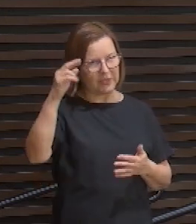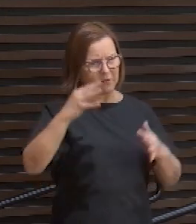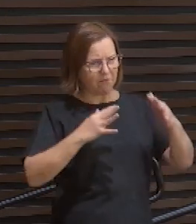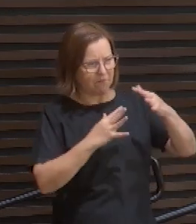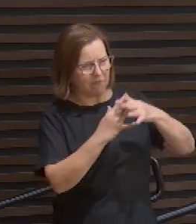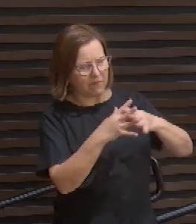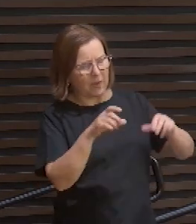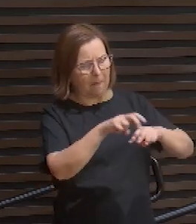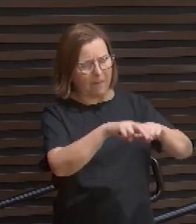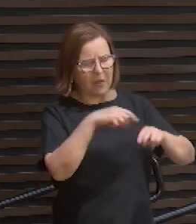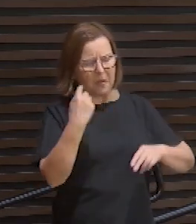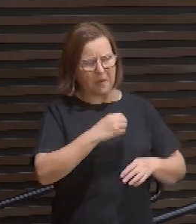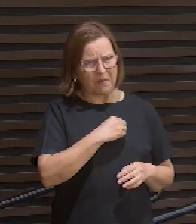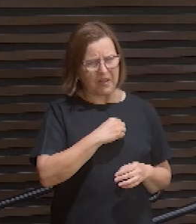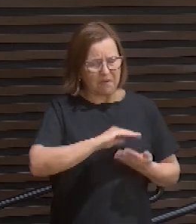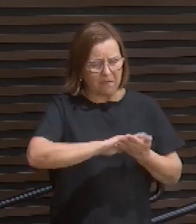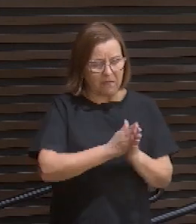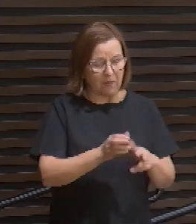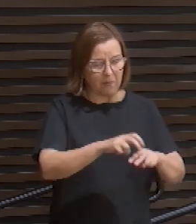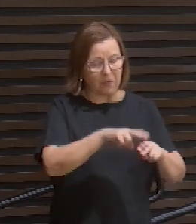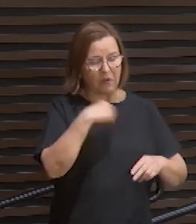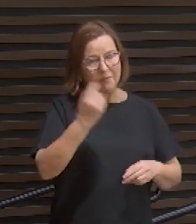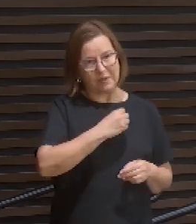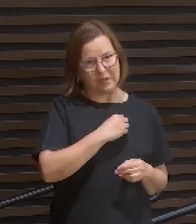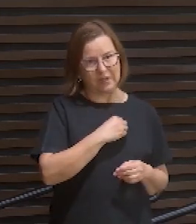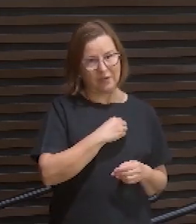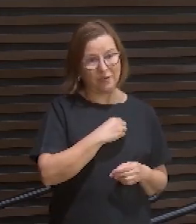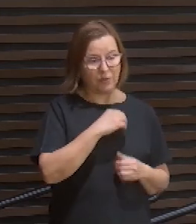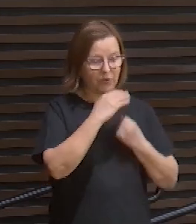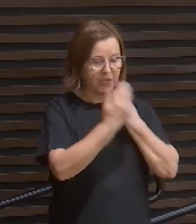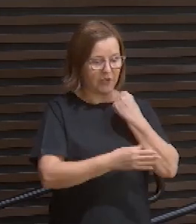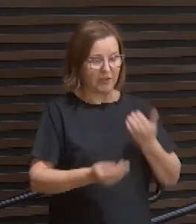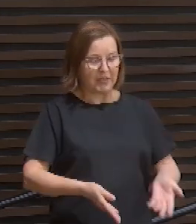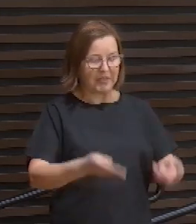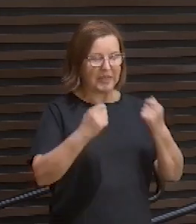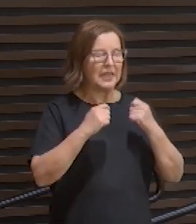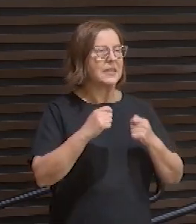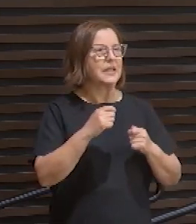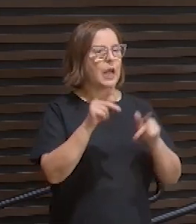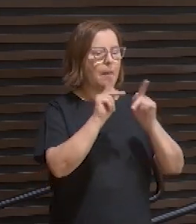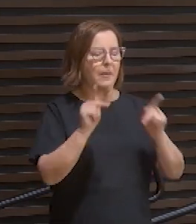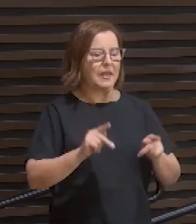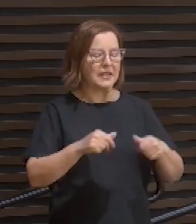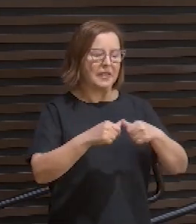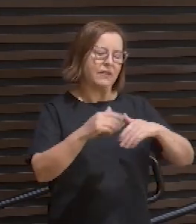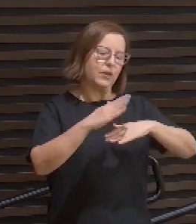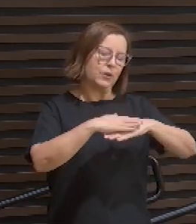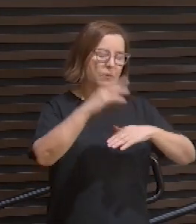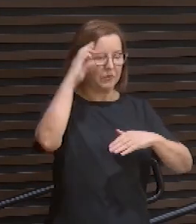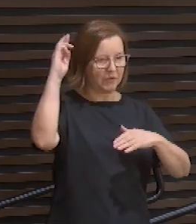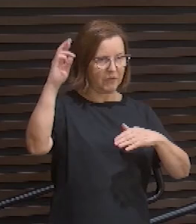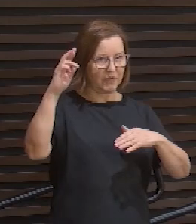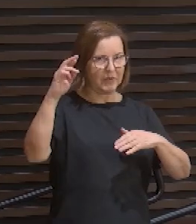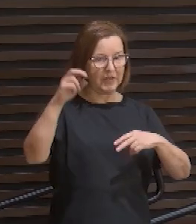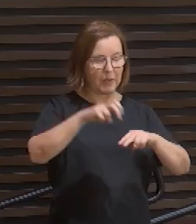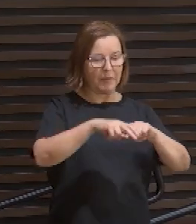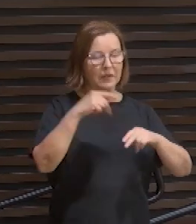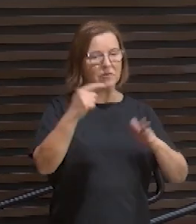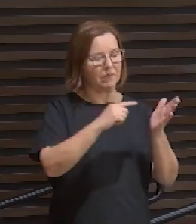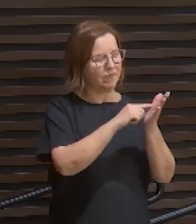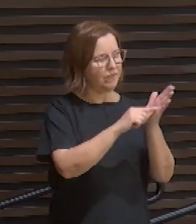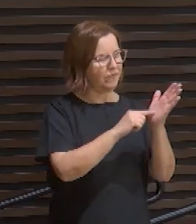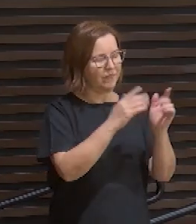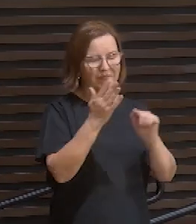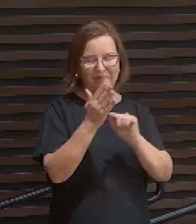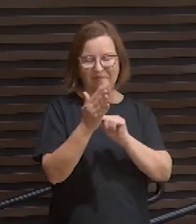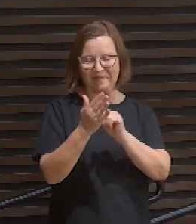transgressões e moído pelas nossas iniquidades. O castigo que nos traz a paz estava sobre ele, e pelas suas pisaduras